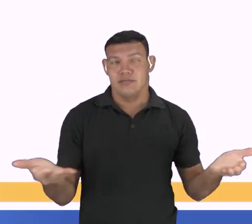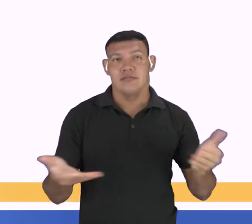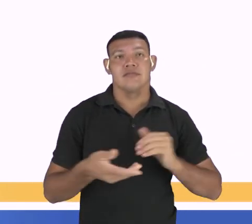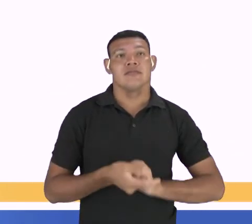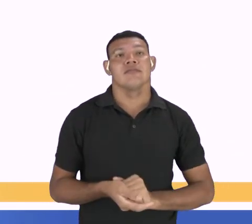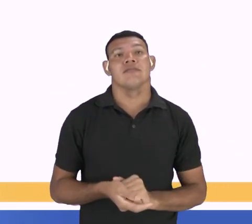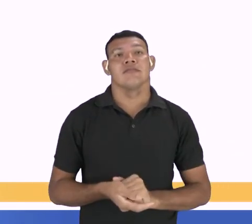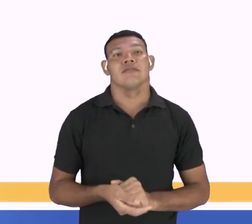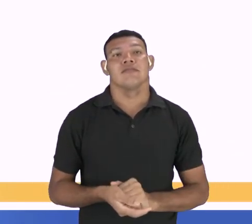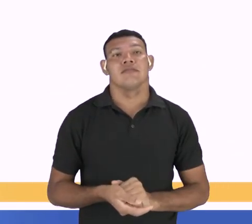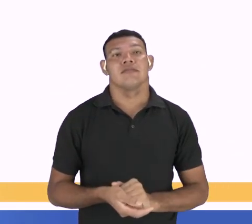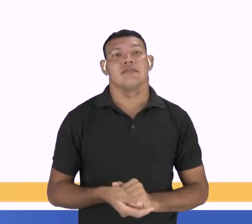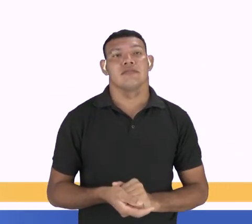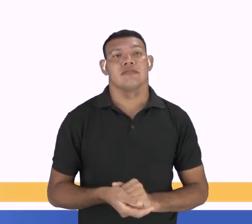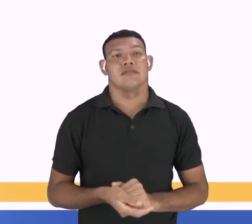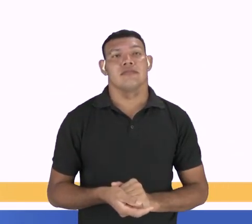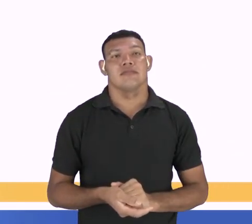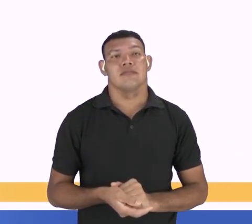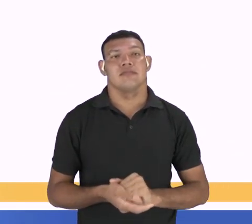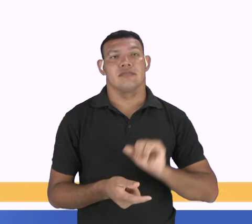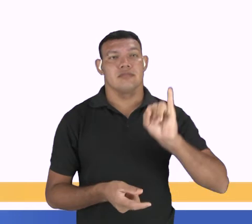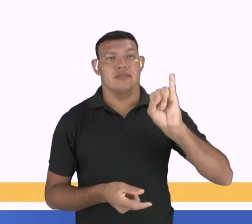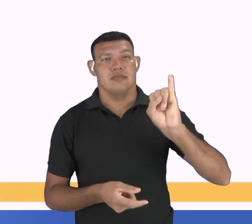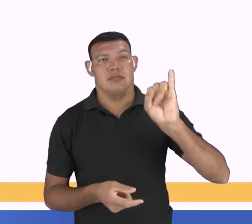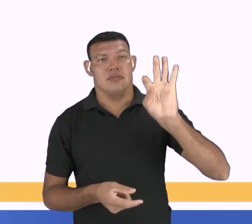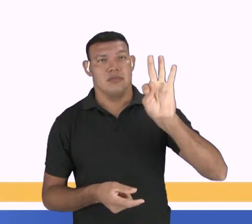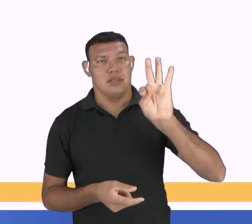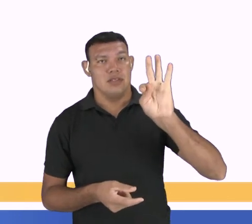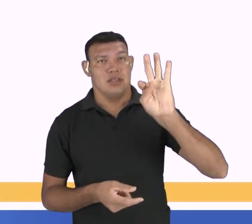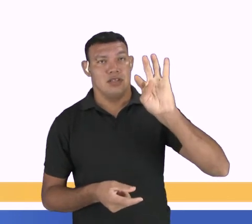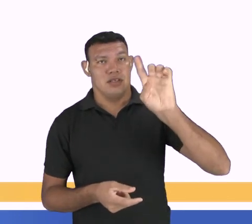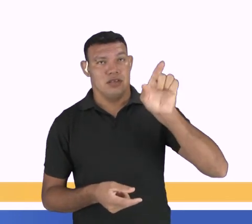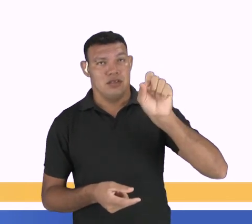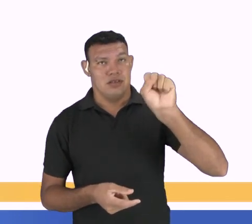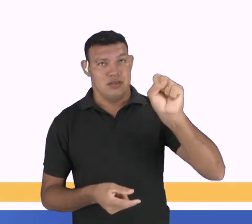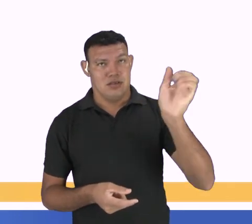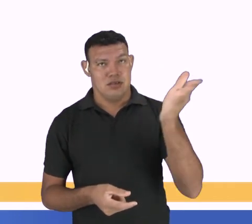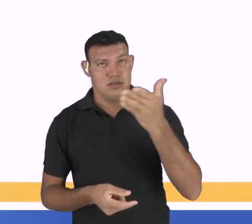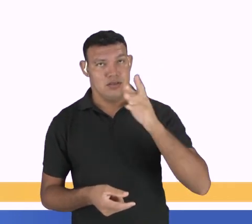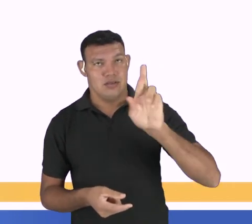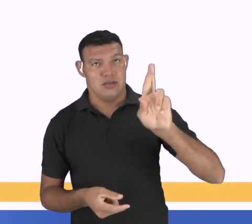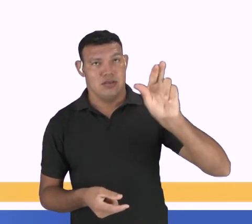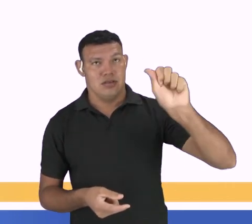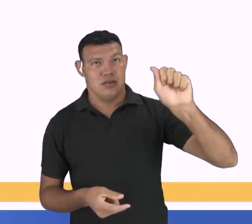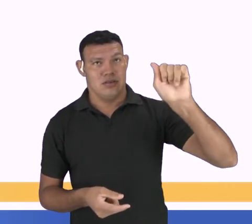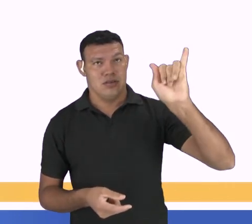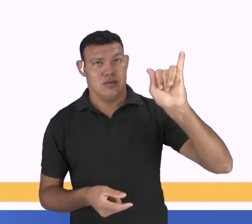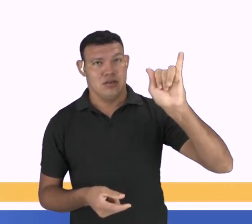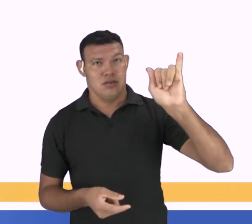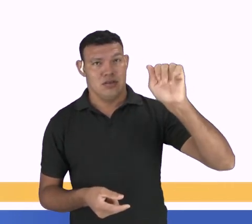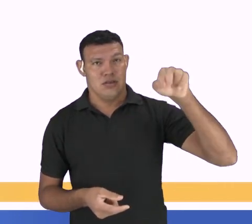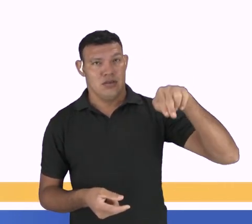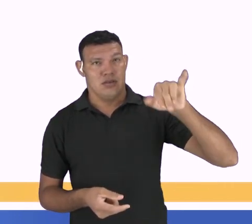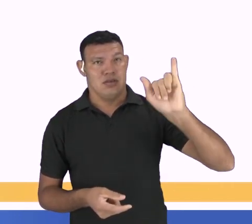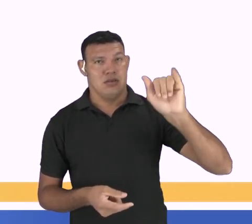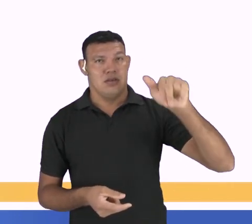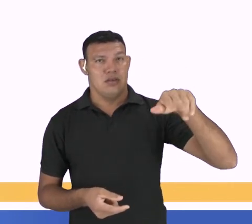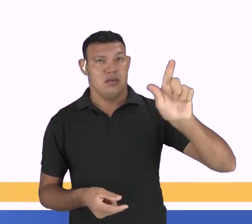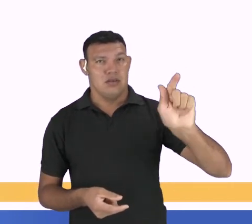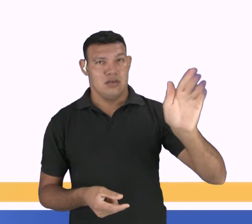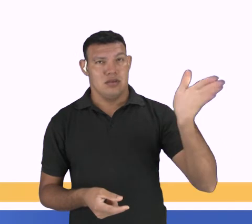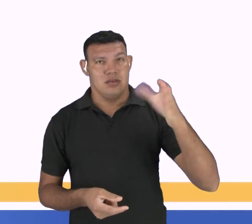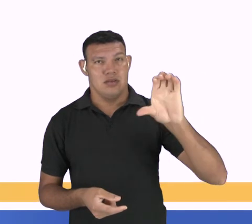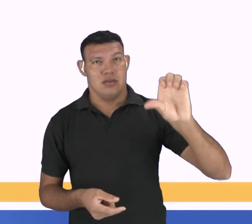sentido literal, está chovendo gatos e cachorros. Então, a gente viu hoje tudo sobre expressões idiomáticas, né? O